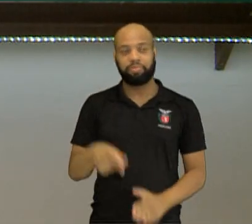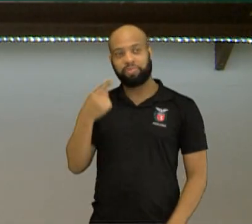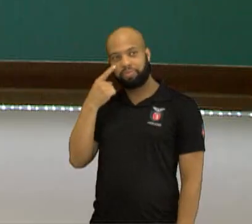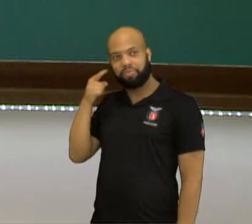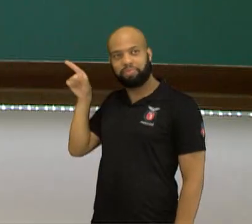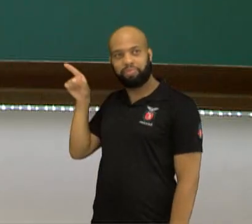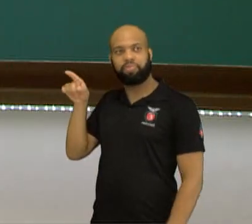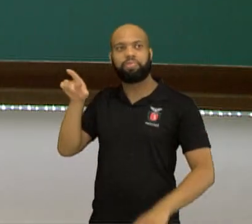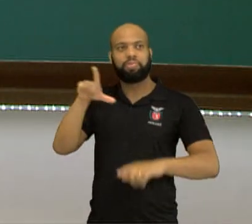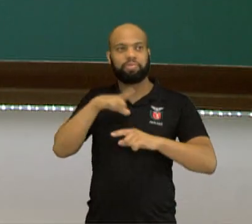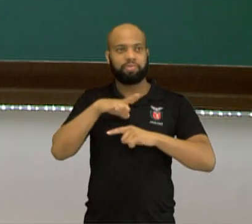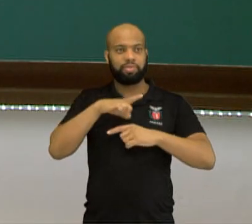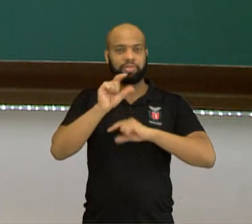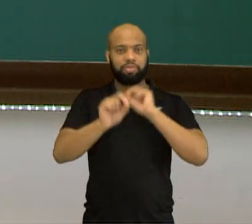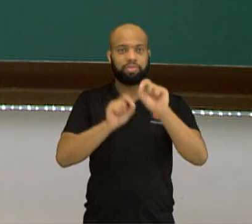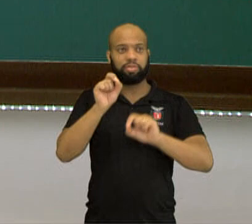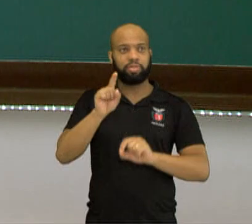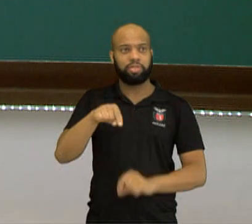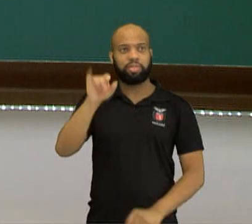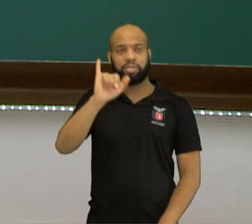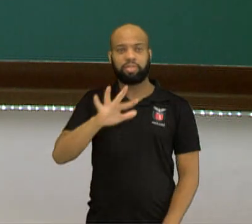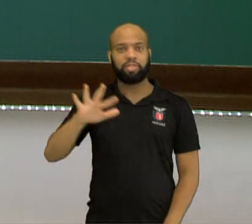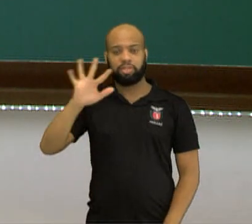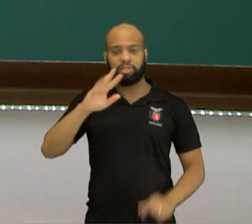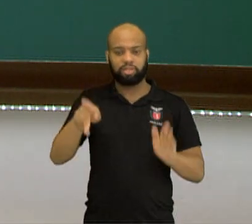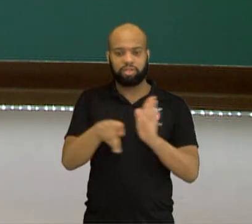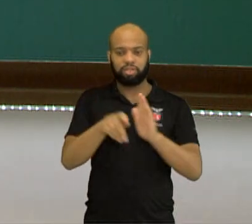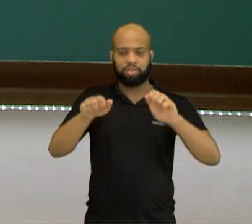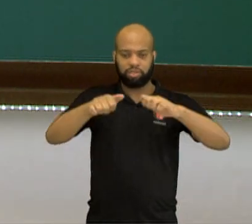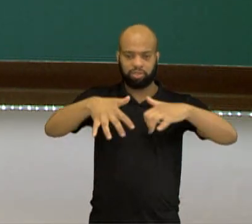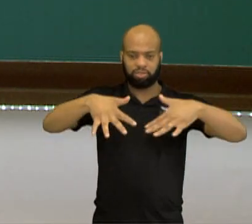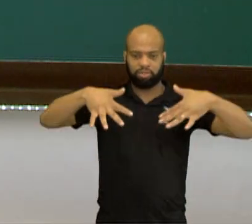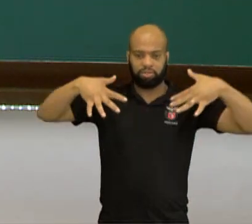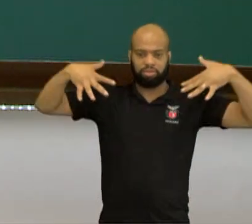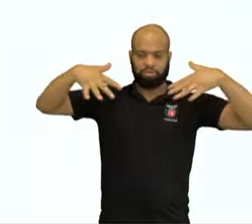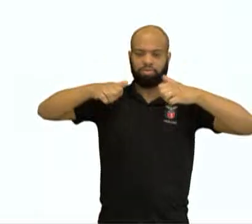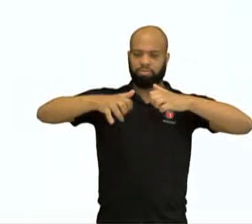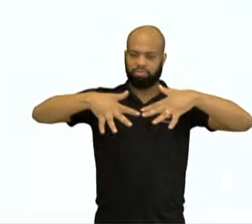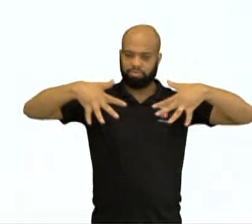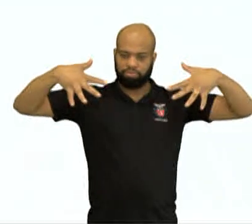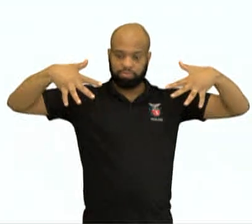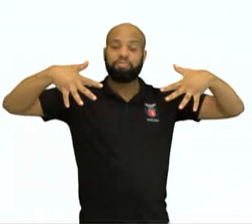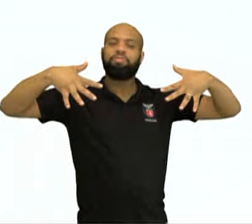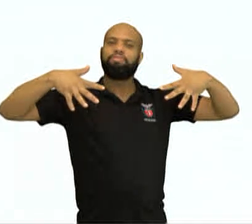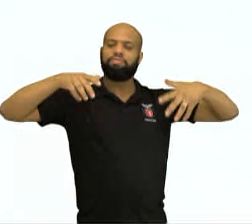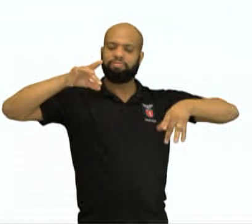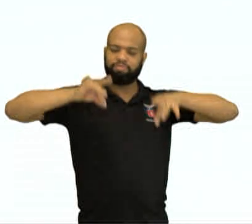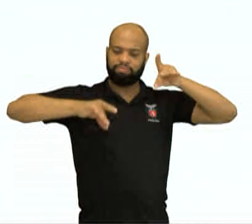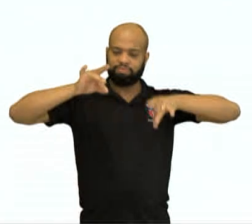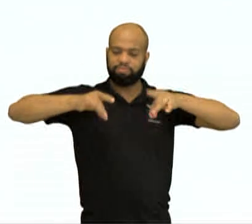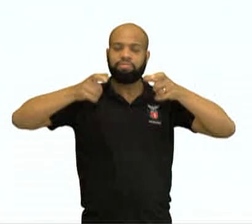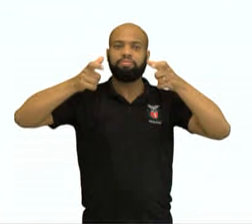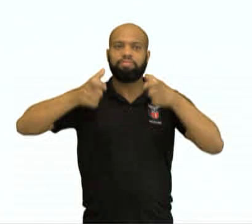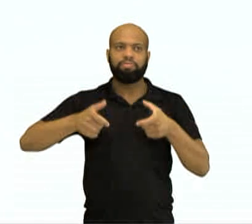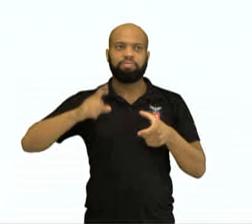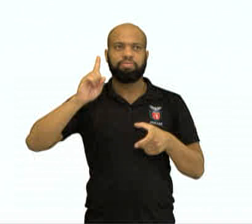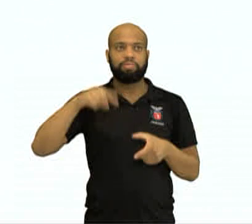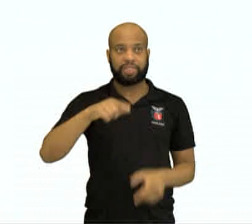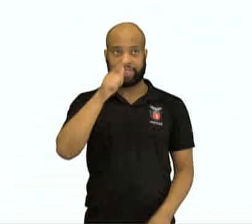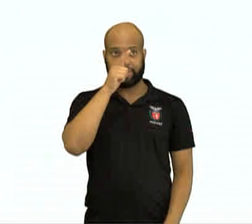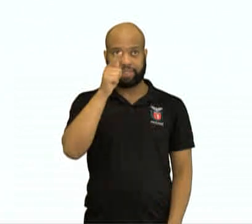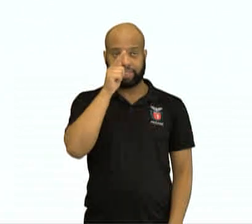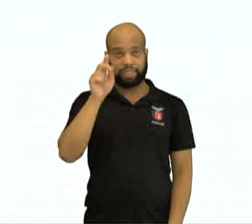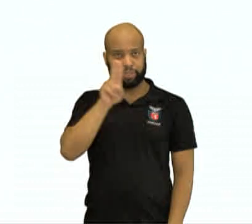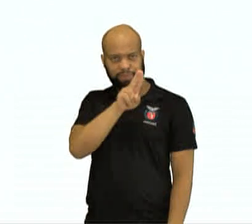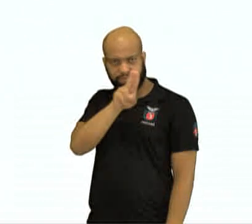Aqui nós temos uma imagem do teatro na Grécia, né? É o Teatro Epidauro,